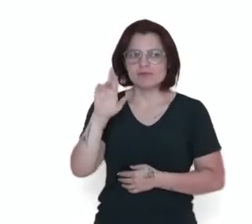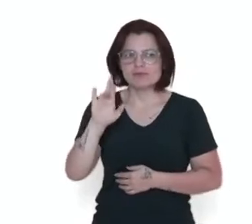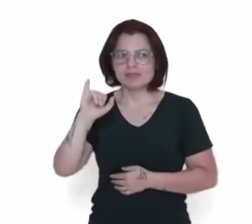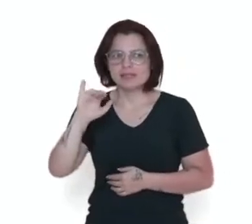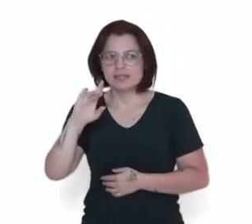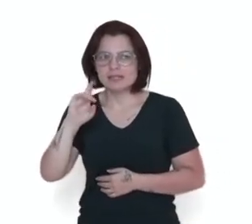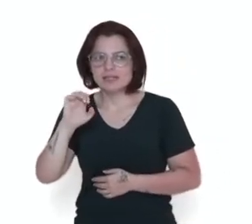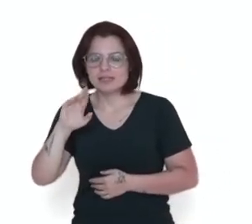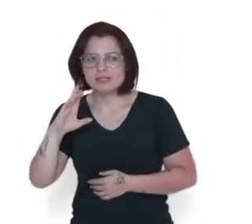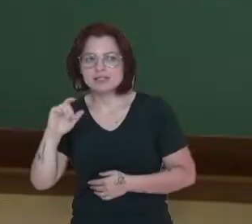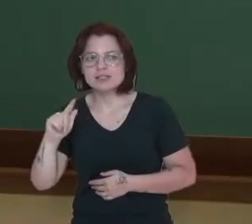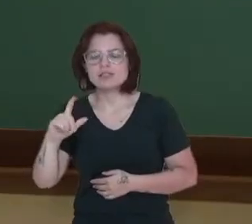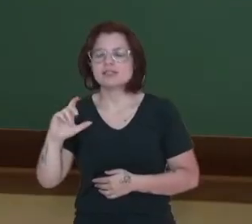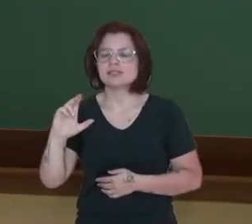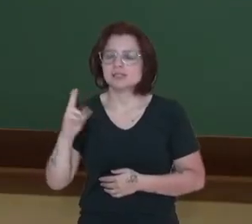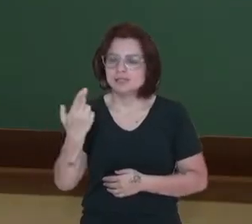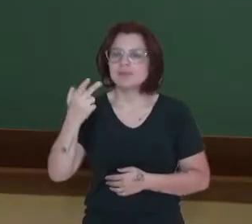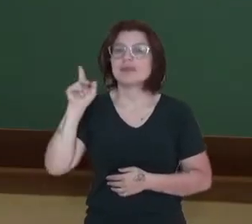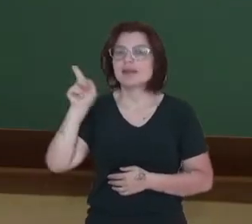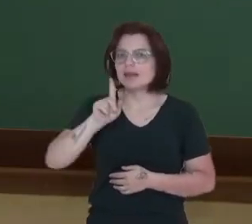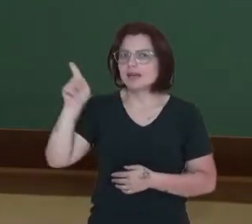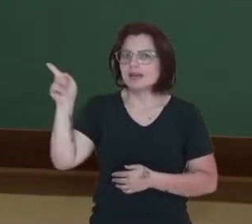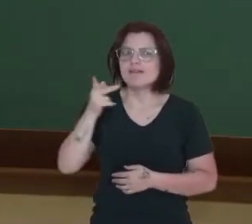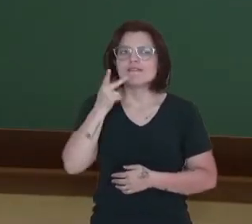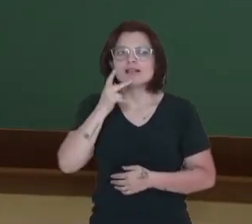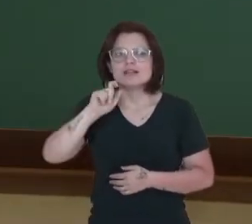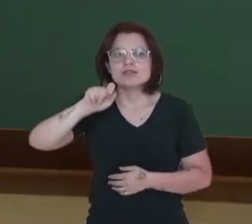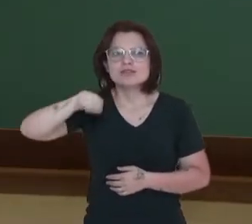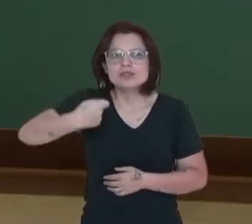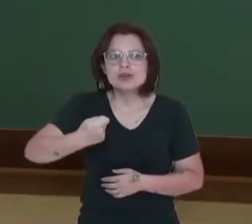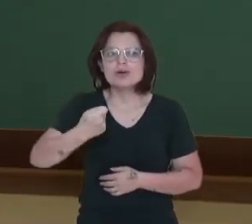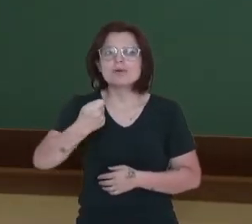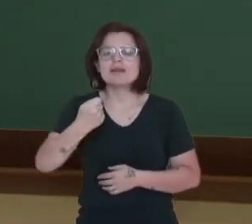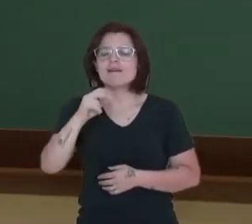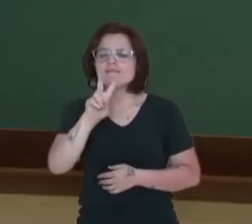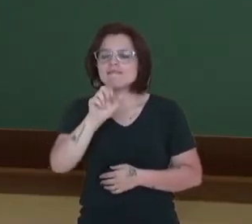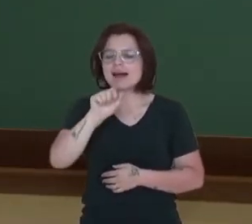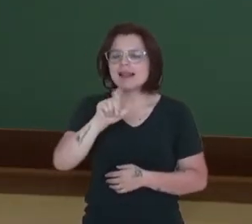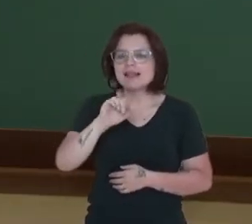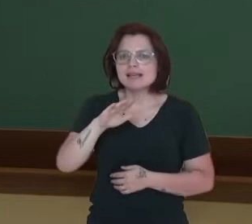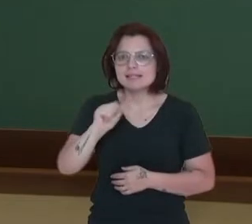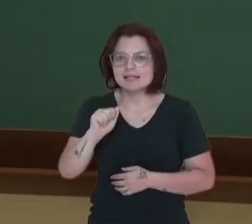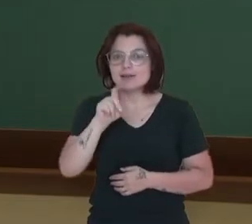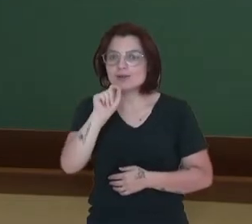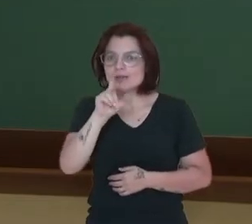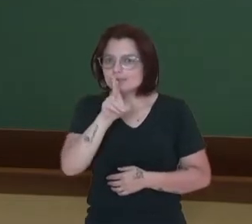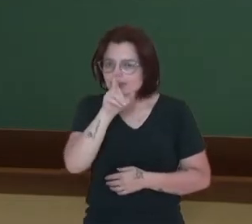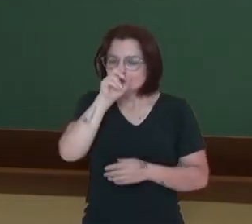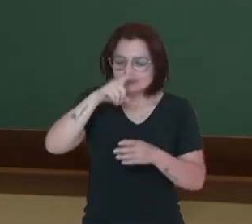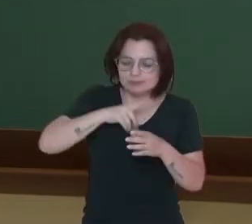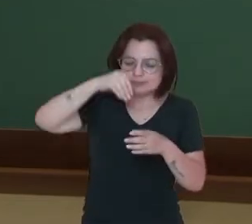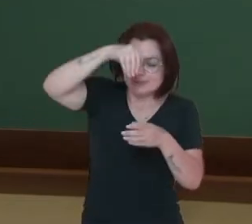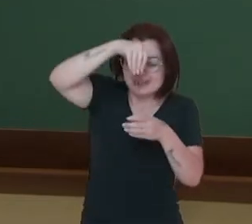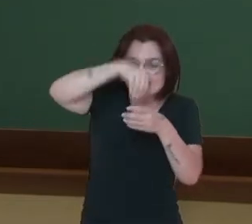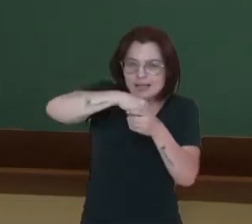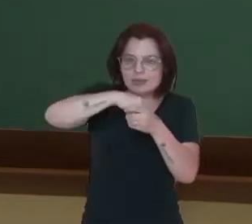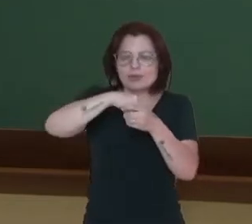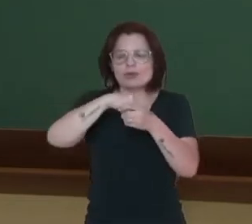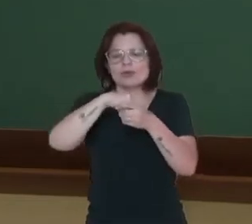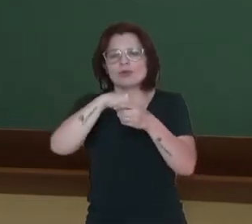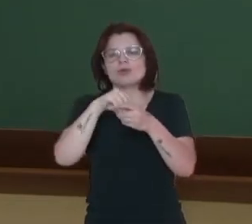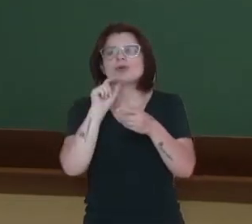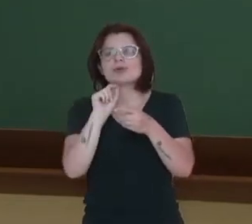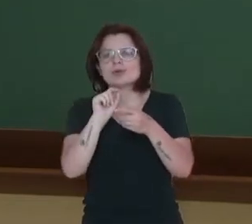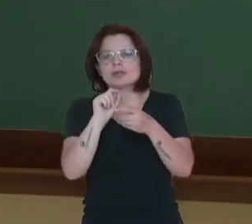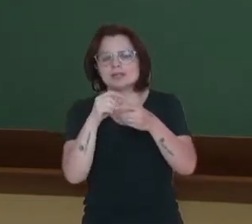sobre o átomo do carbono. Então, a valência é a quantidade de elétrons que o átomo tem nesse momento. Valência